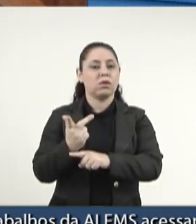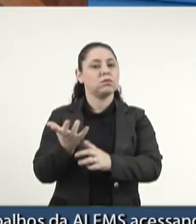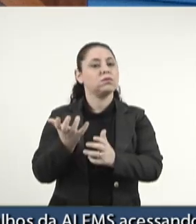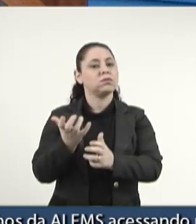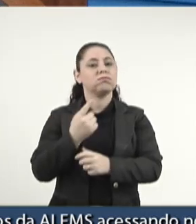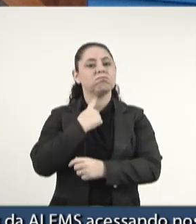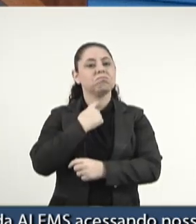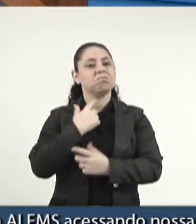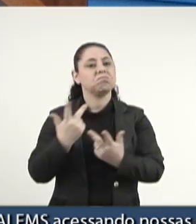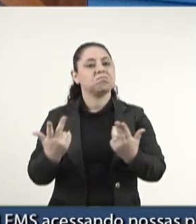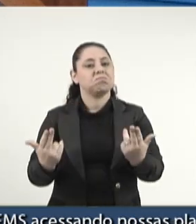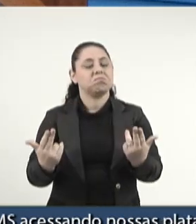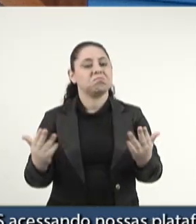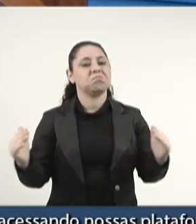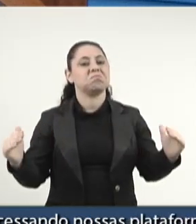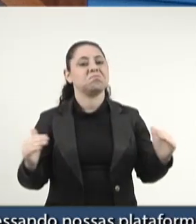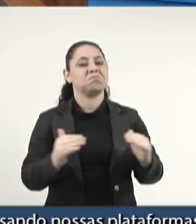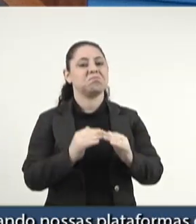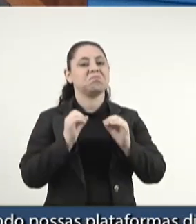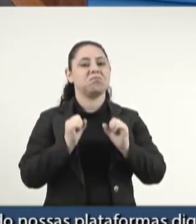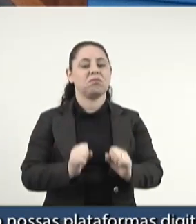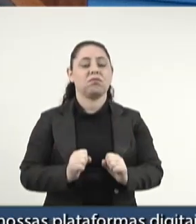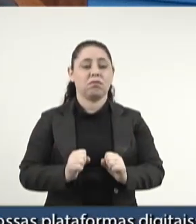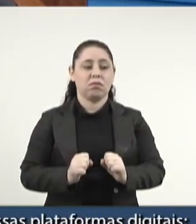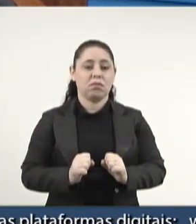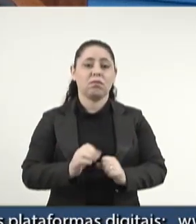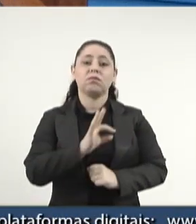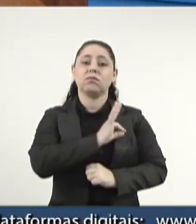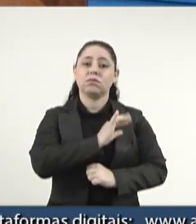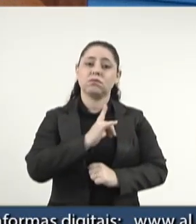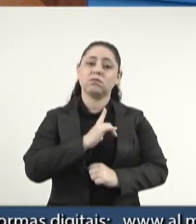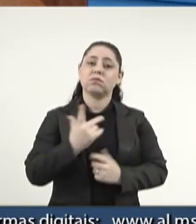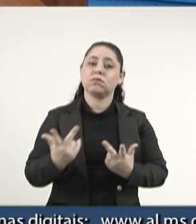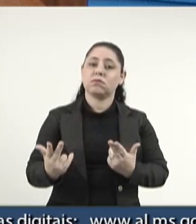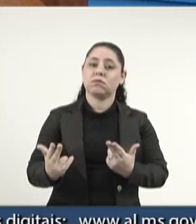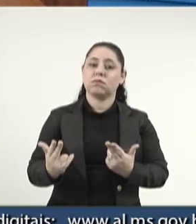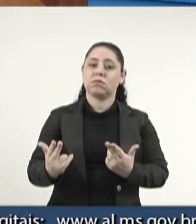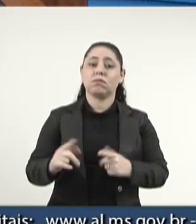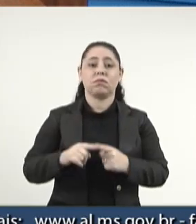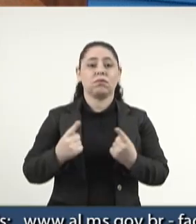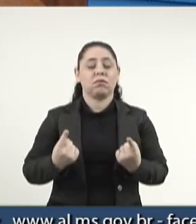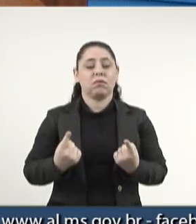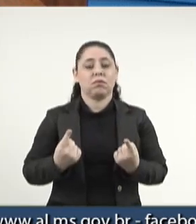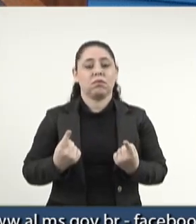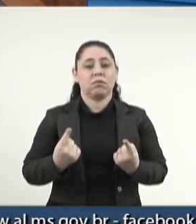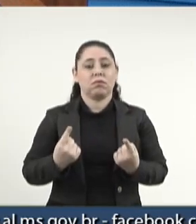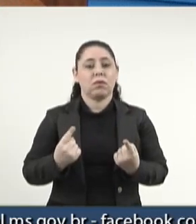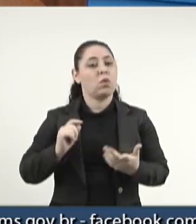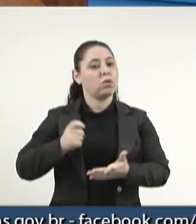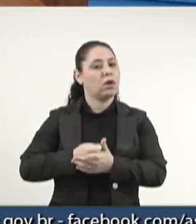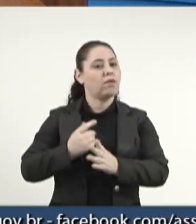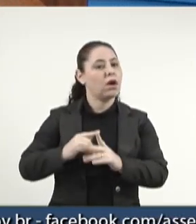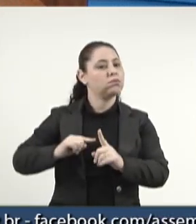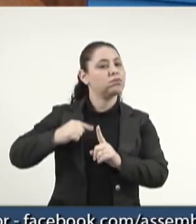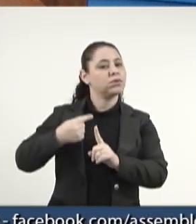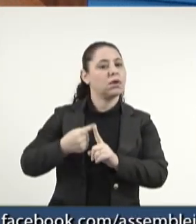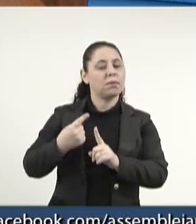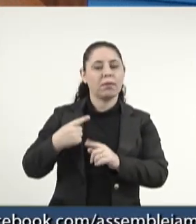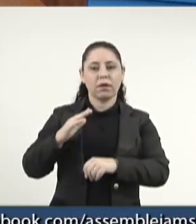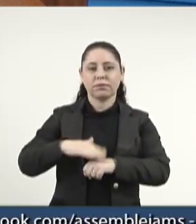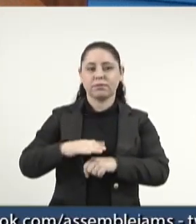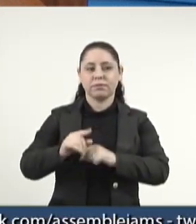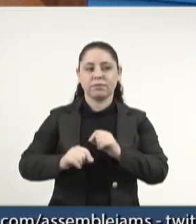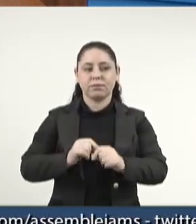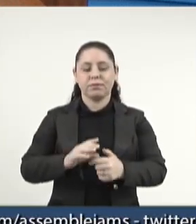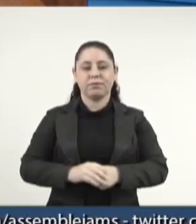Teixeira, os mesmos poderes que a atividade policial tem, mas com dever a mais. Nesse